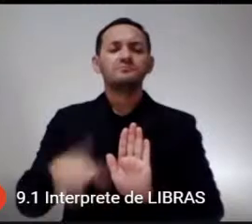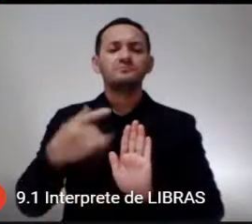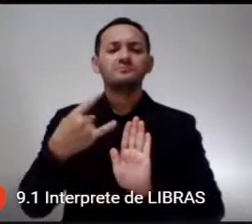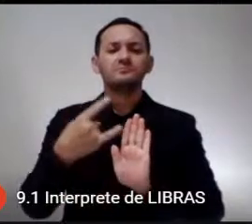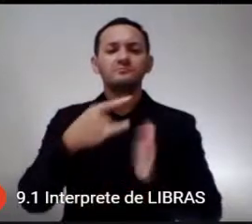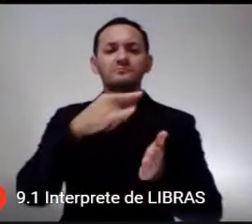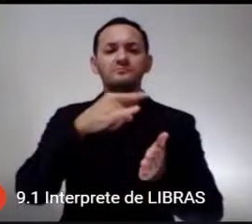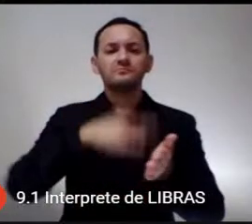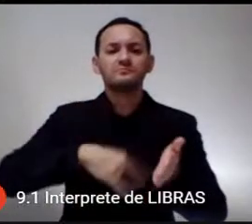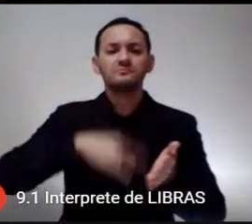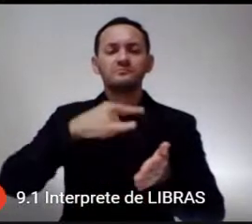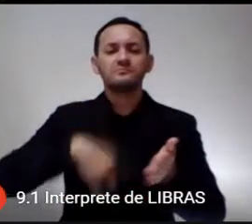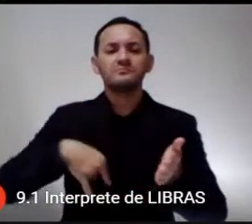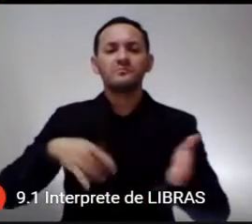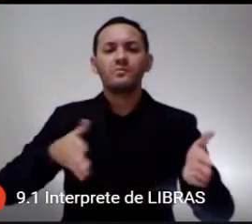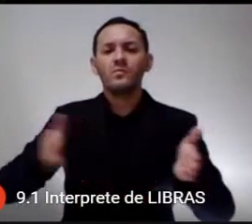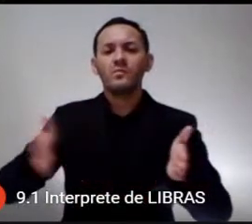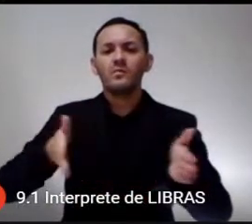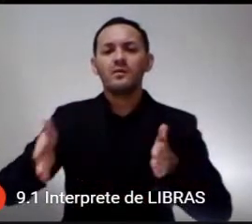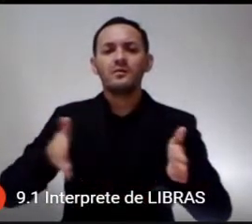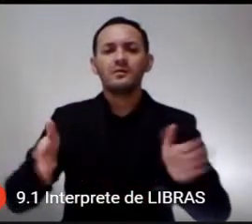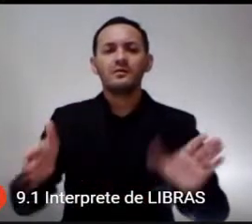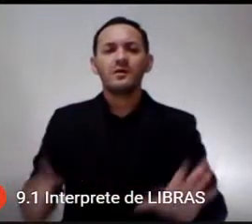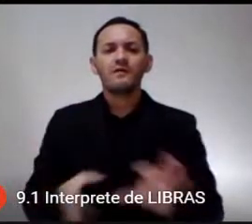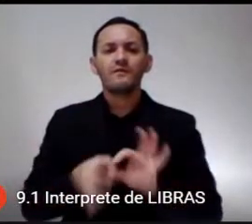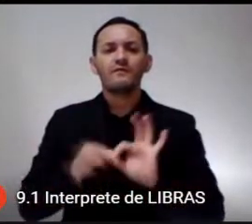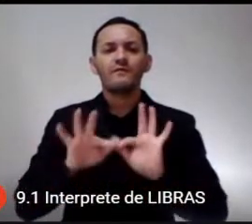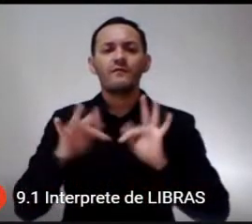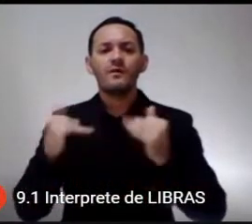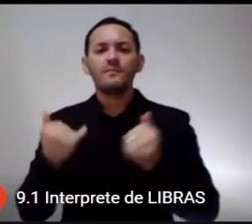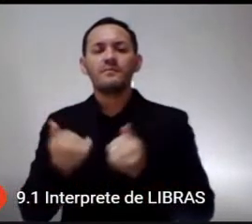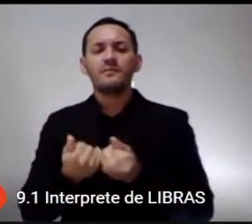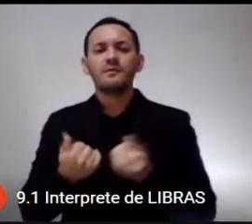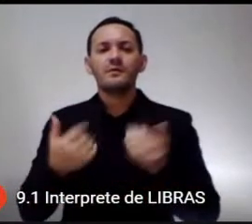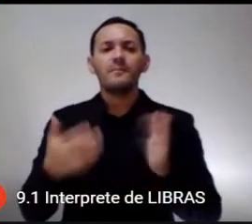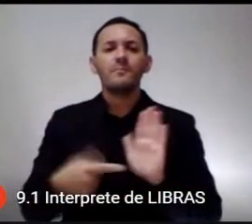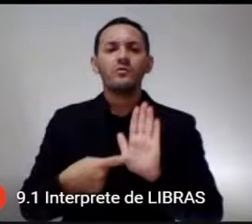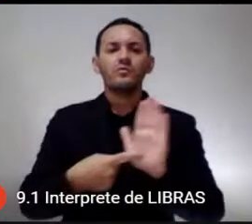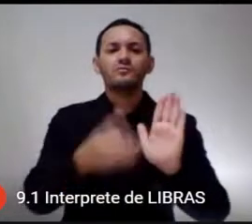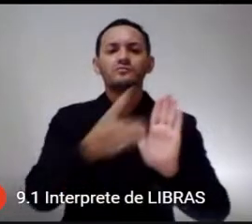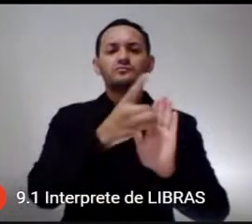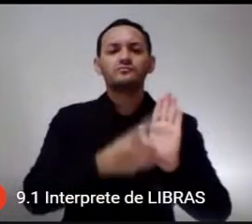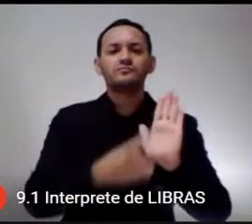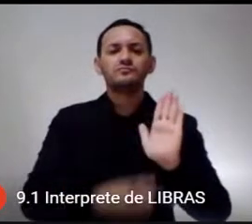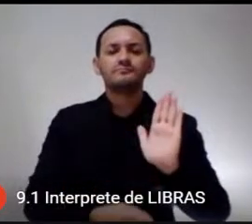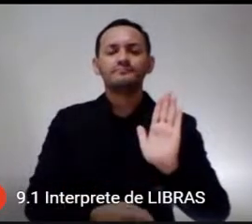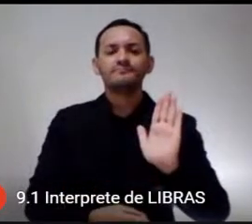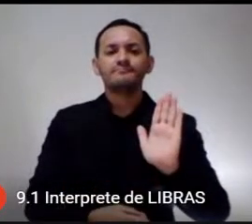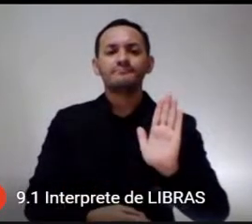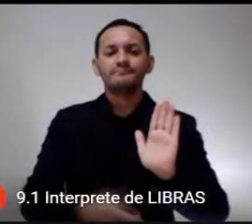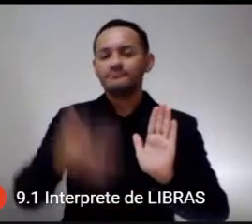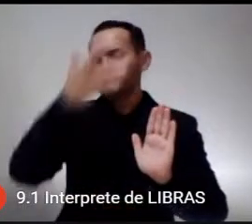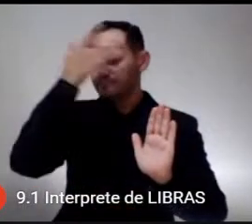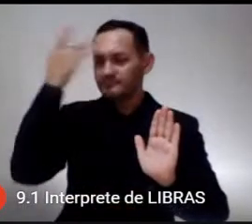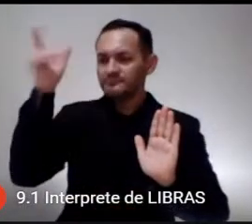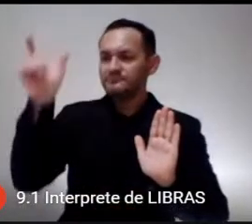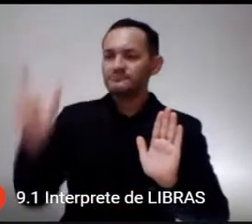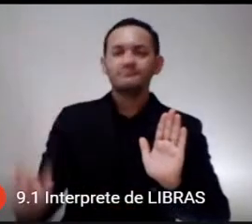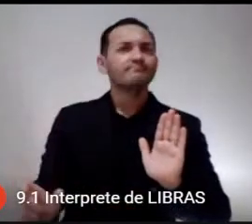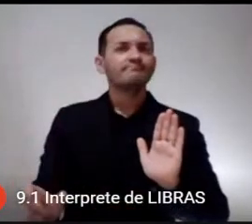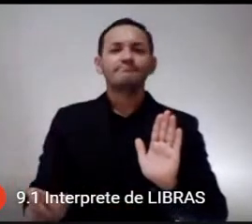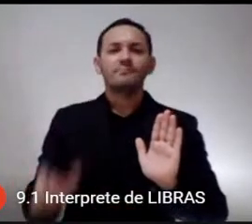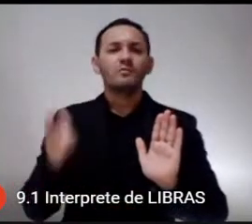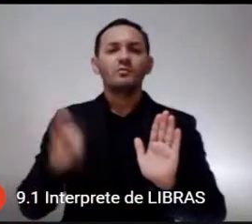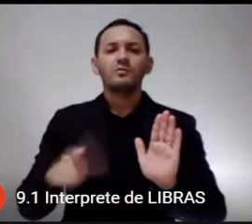na época, disse que teria vínculos familiares e apresentou uma declaração de uma pessoa, mas não comprovou